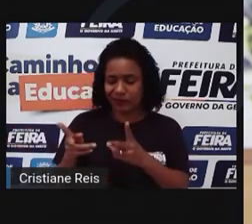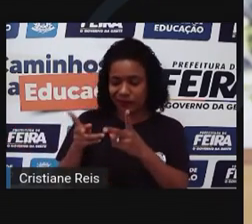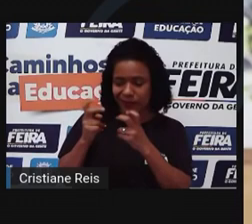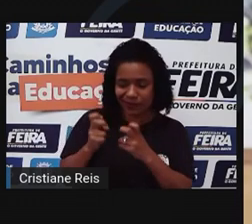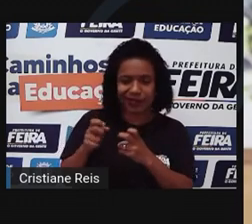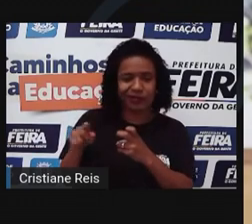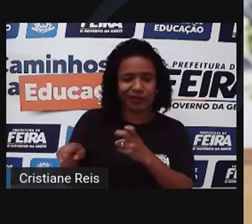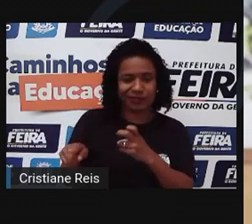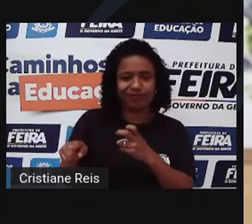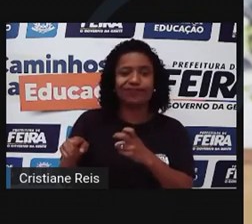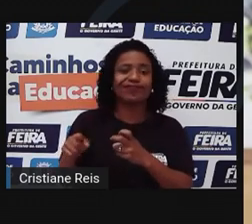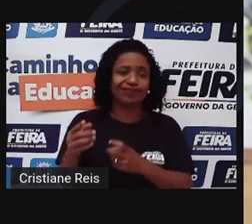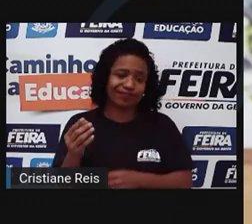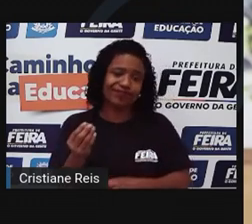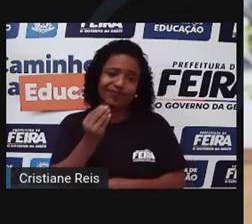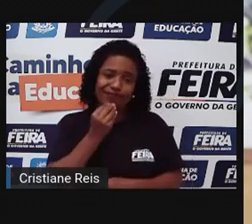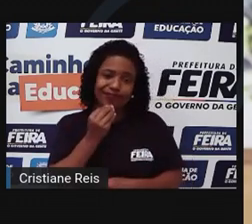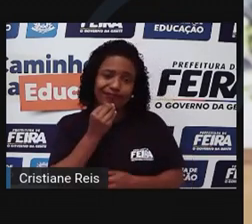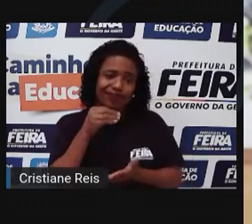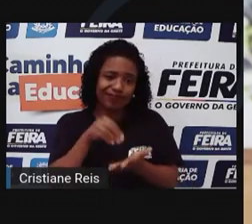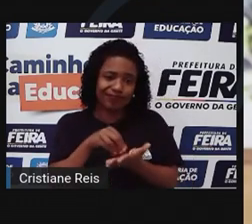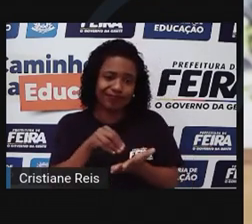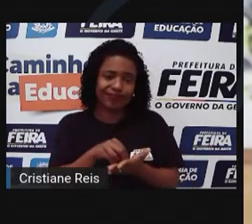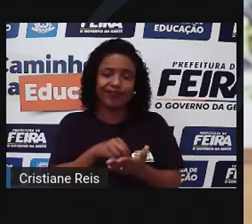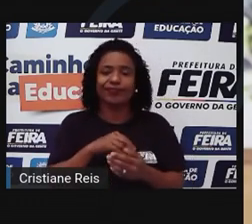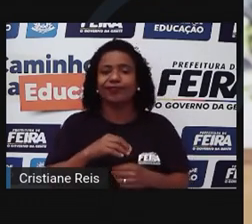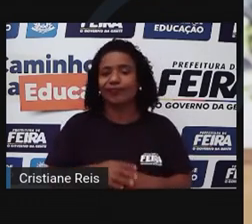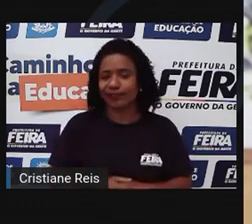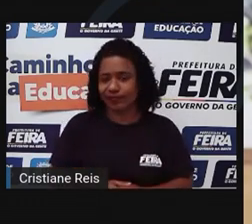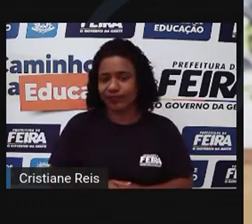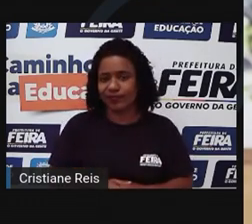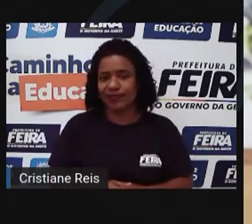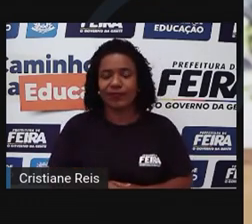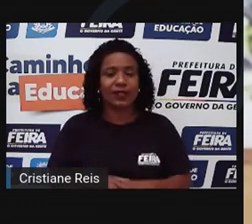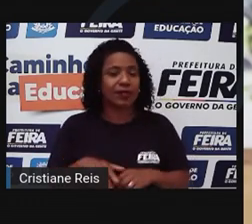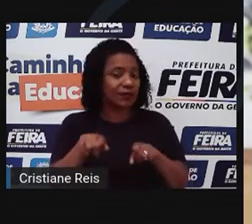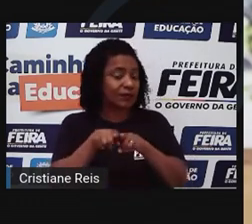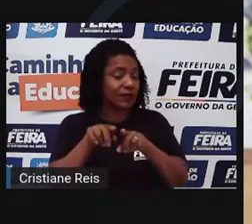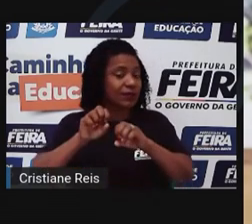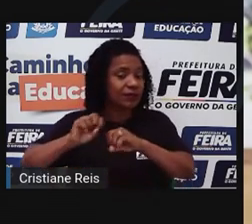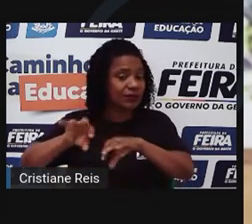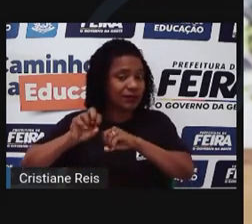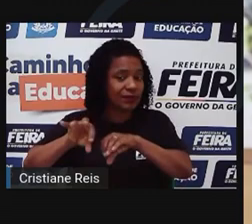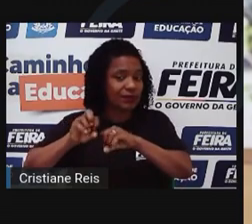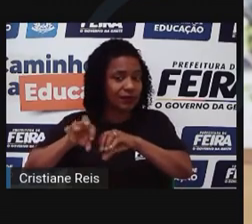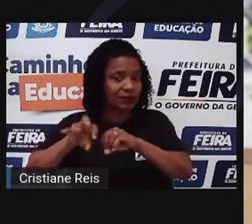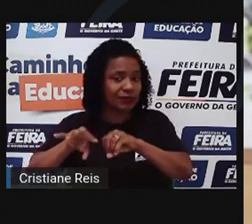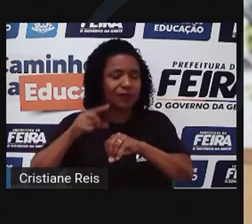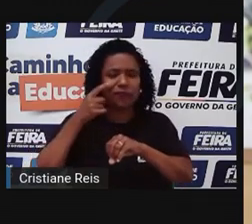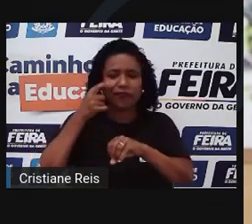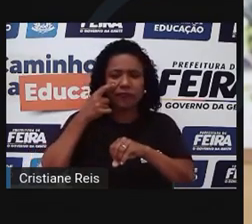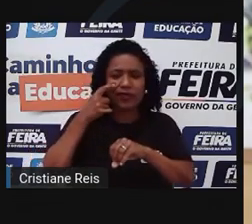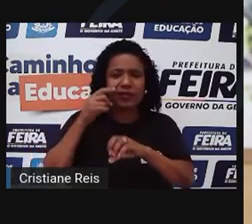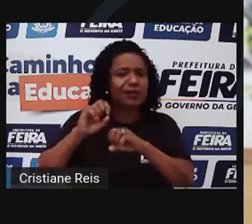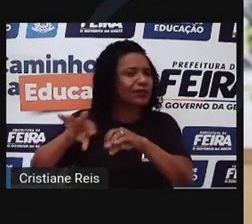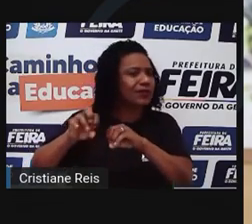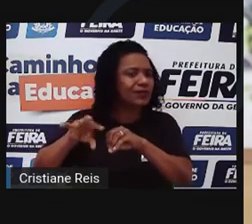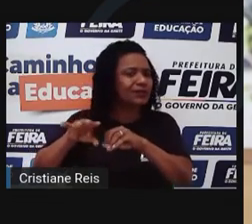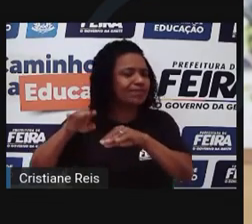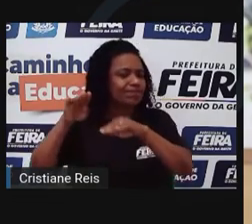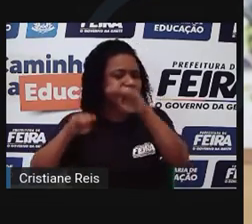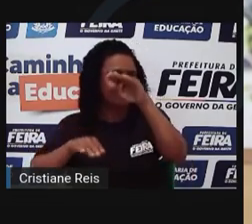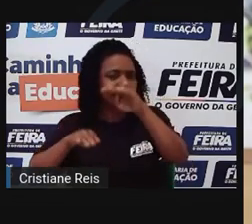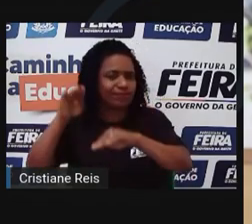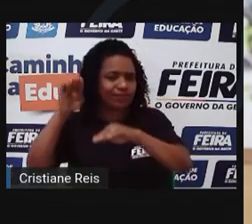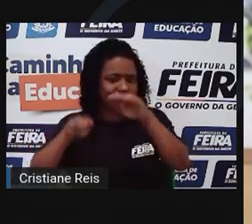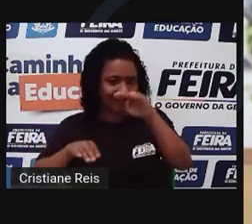de vulnerabilidade. Mas também, se você olha a educação, a depender do nível da educação, né,